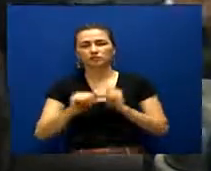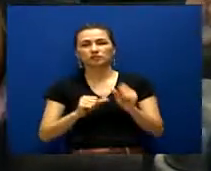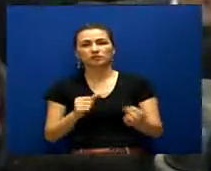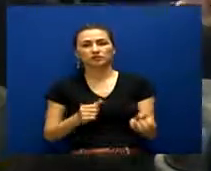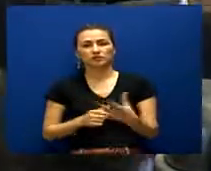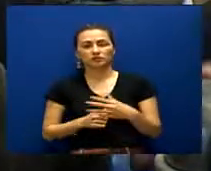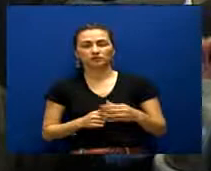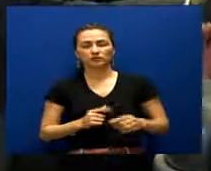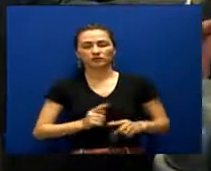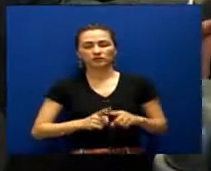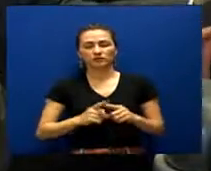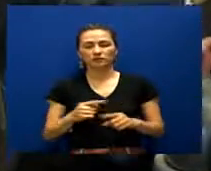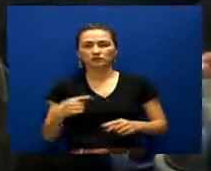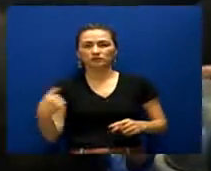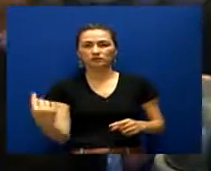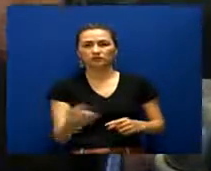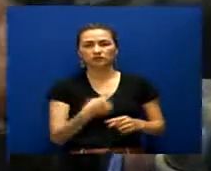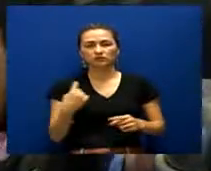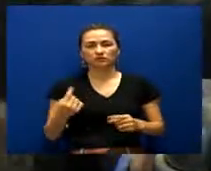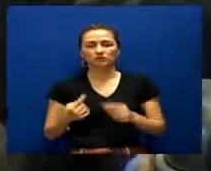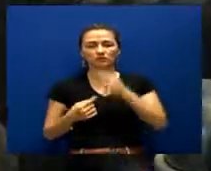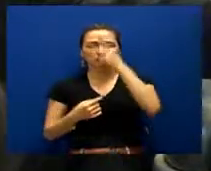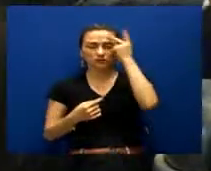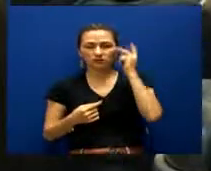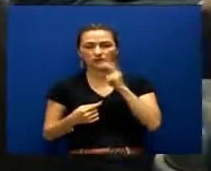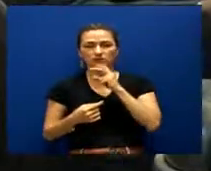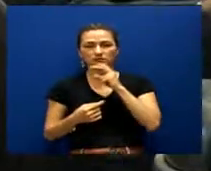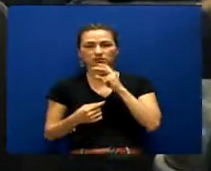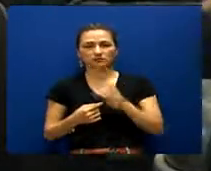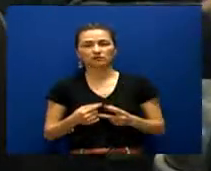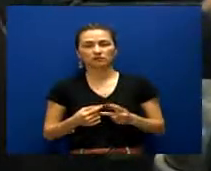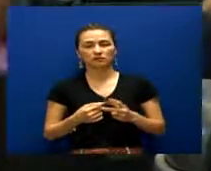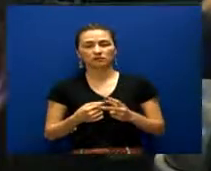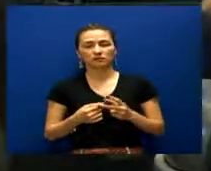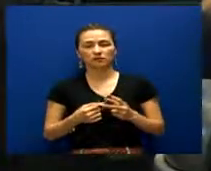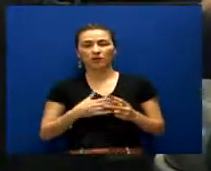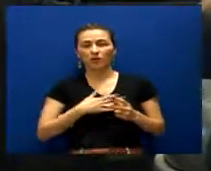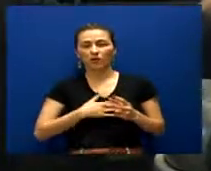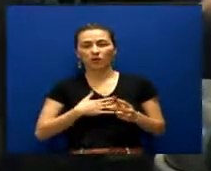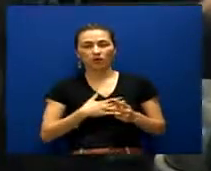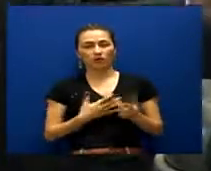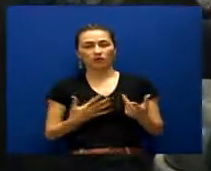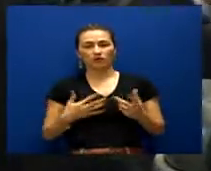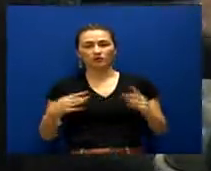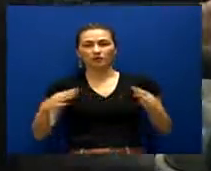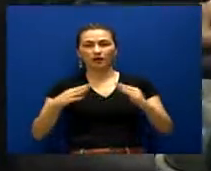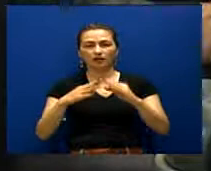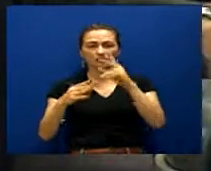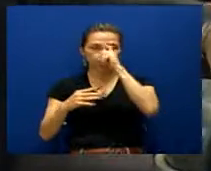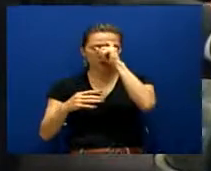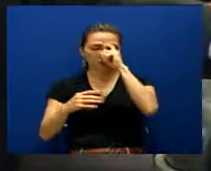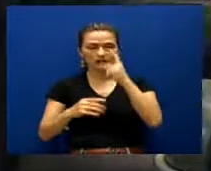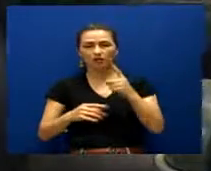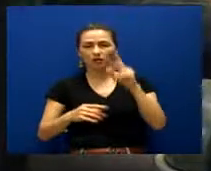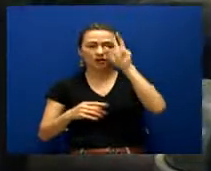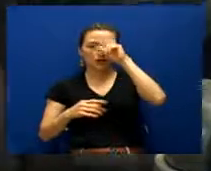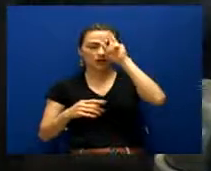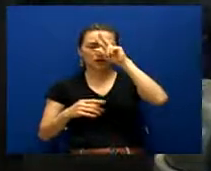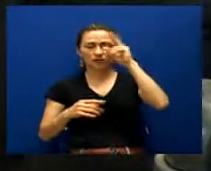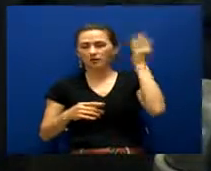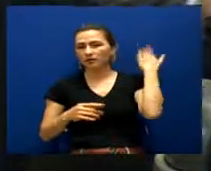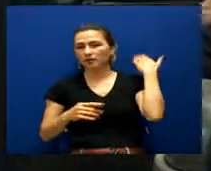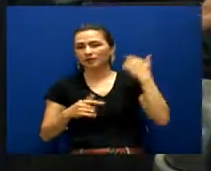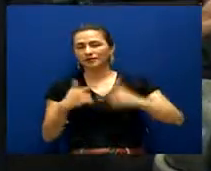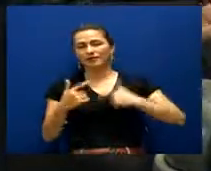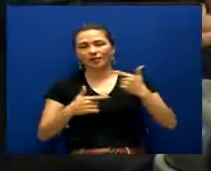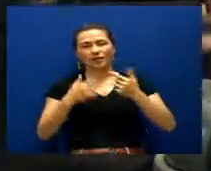realmente todos nós, como sorocabanos de alguns anos, temos boas recordações pelo serviço prestado na área da saúde e que